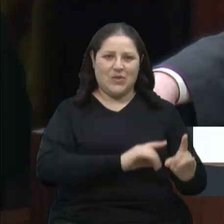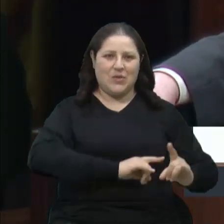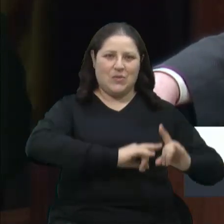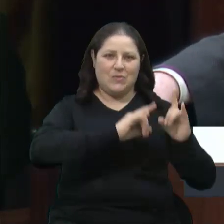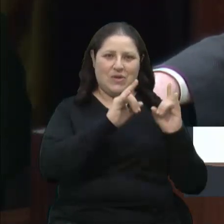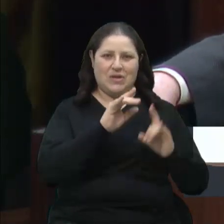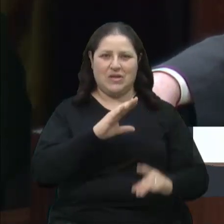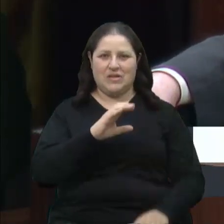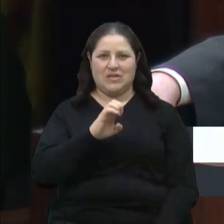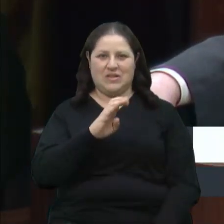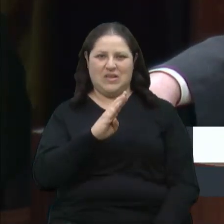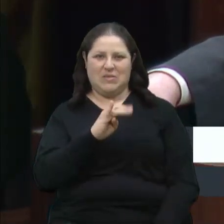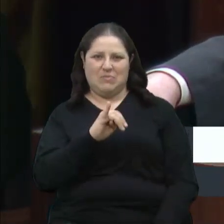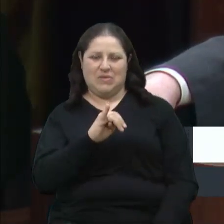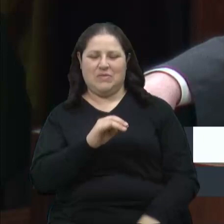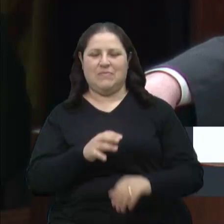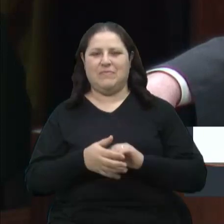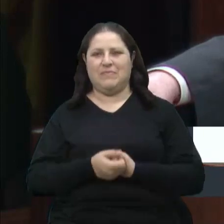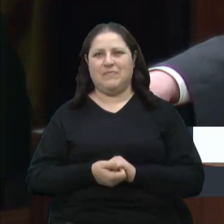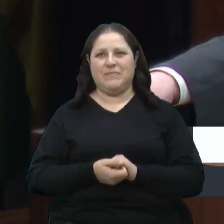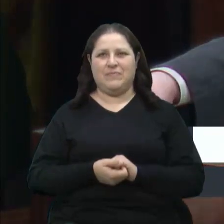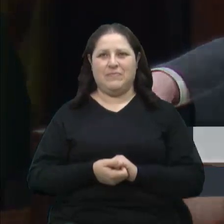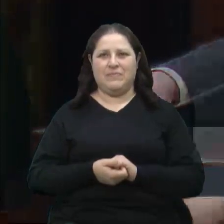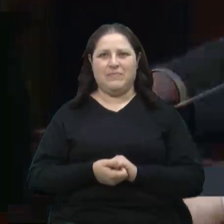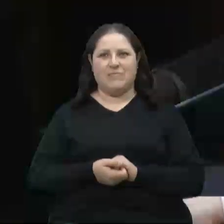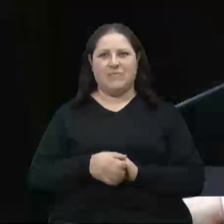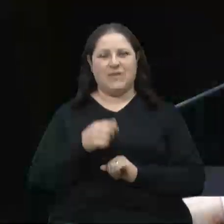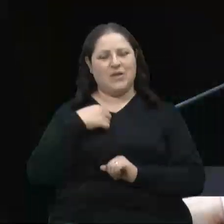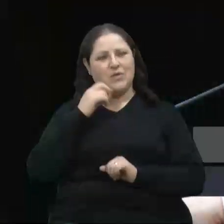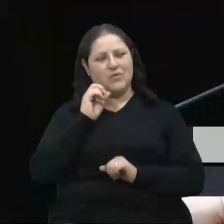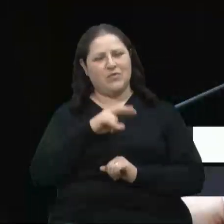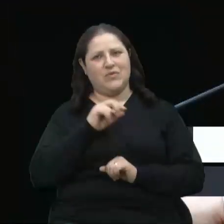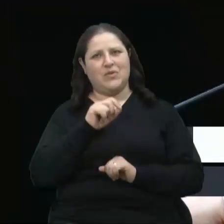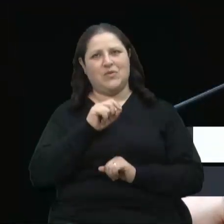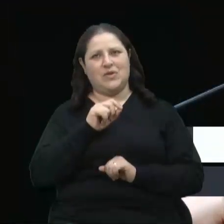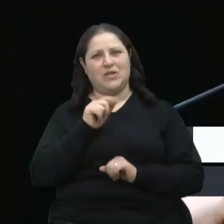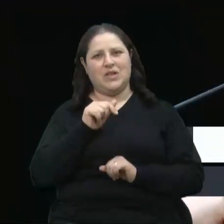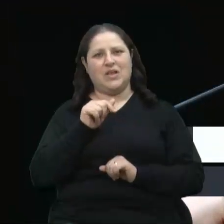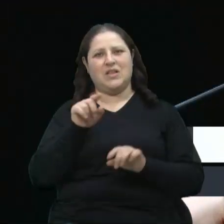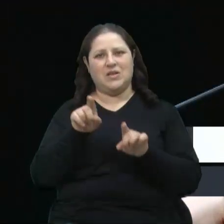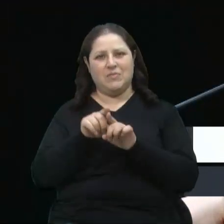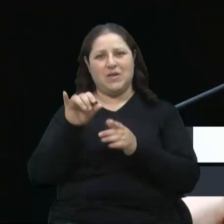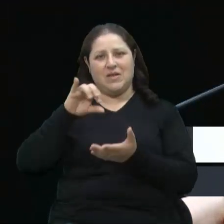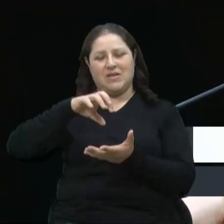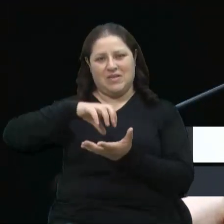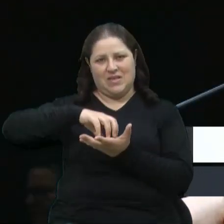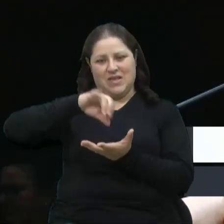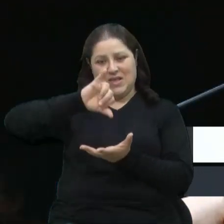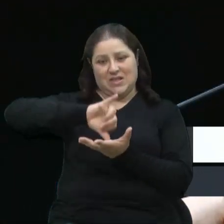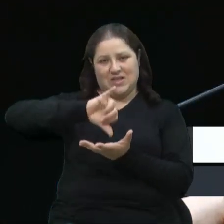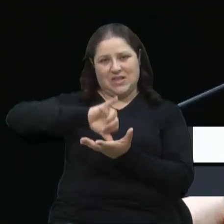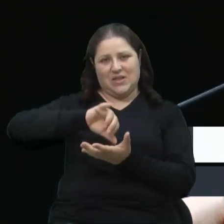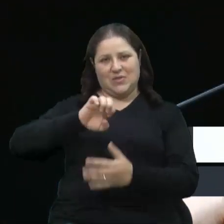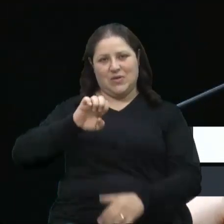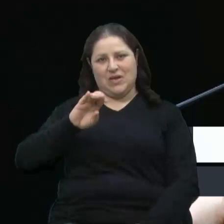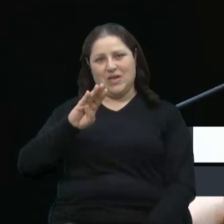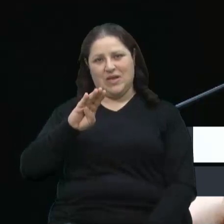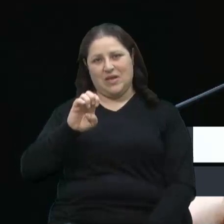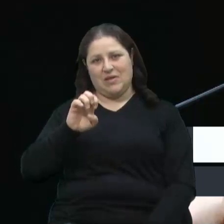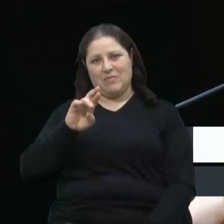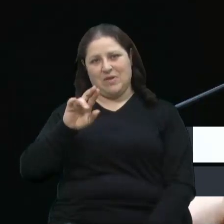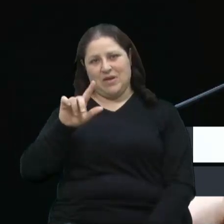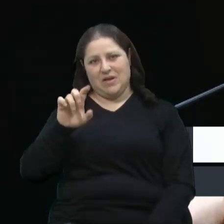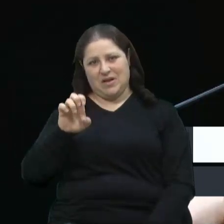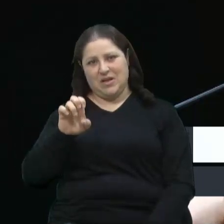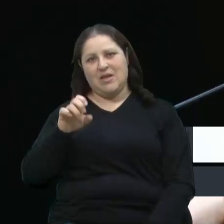do SEB. A que mais me chamava a atenção era o Eberly, no centro da cidade. Nós tínhamos uma